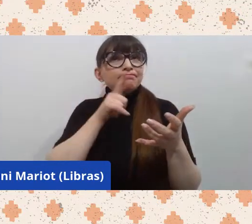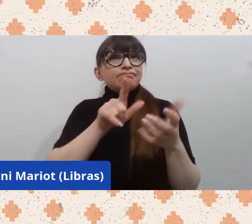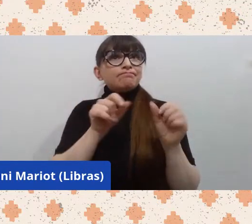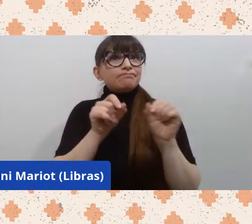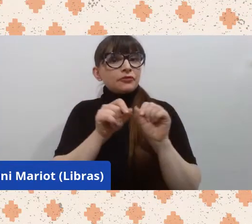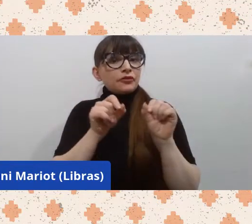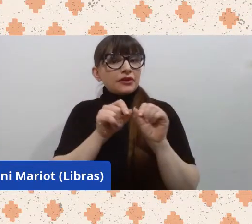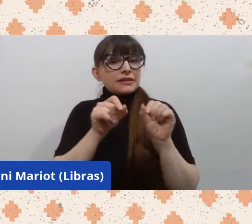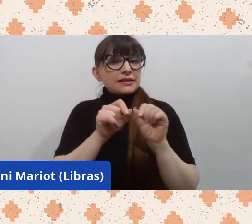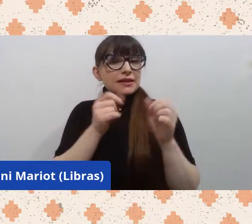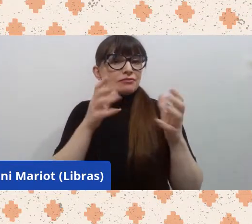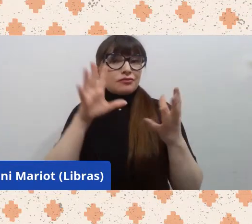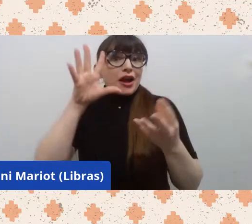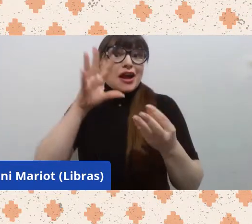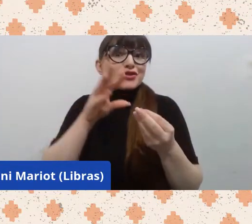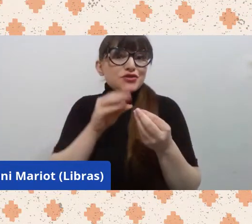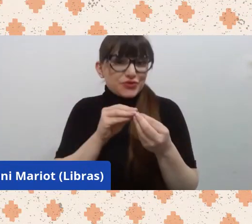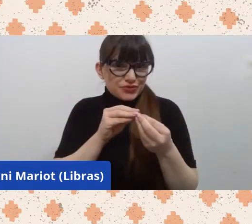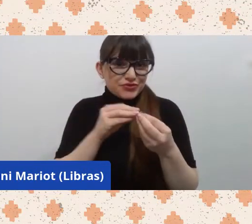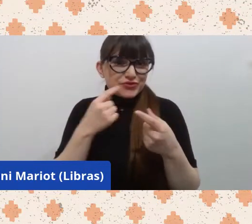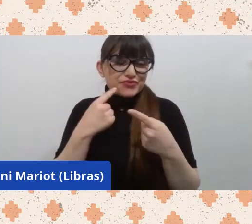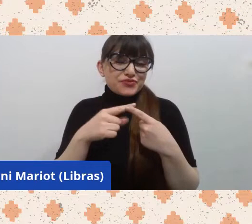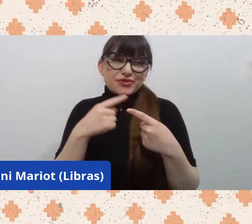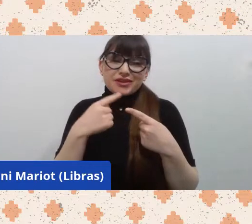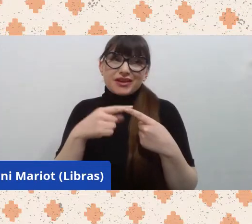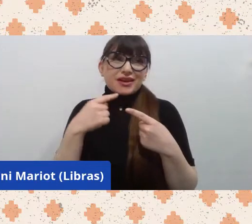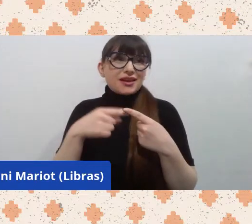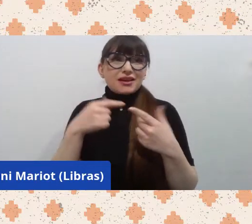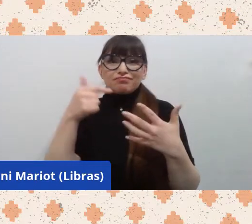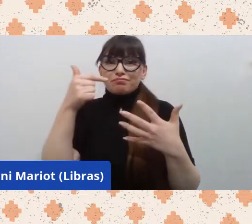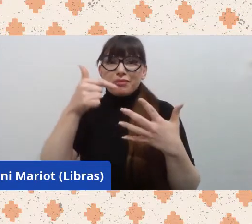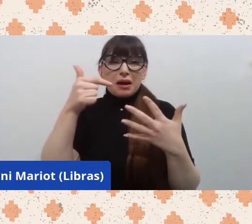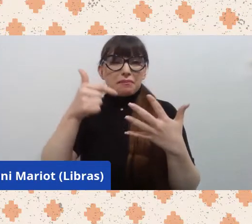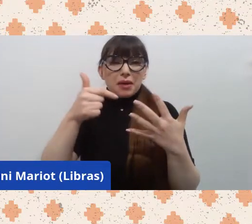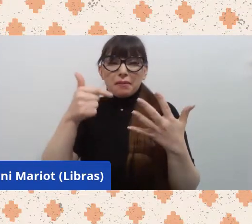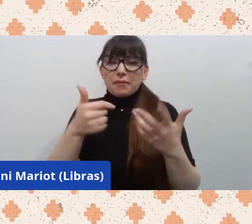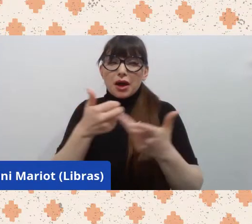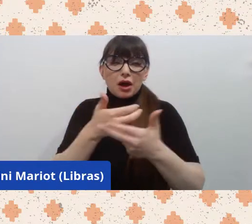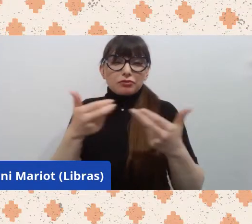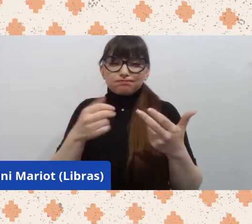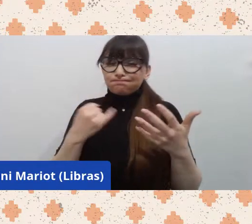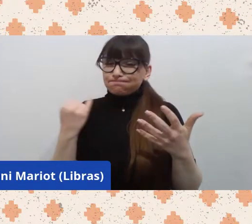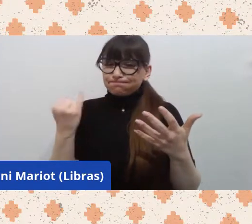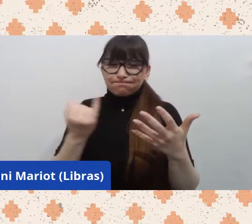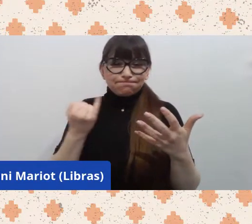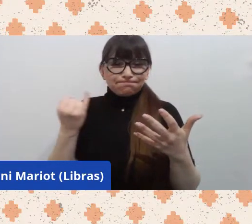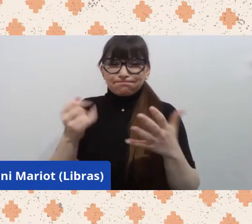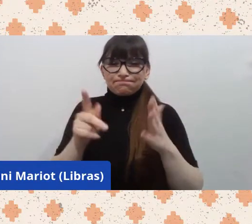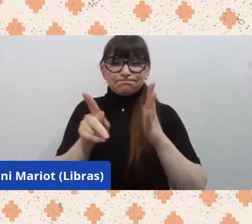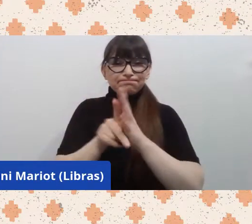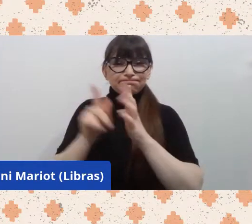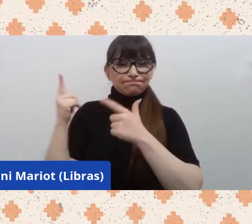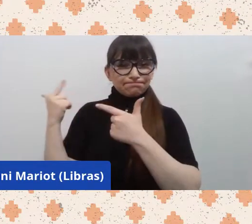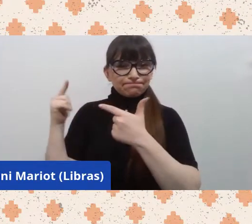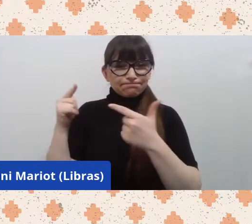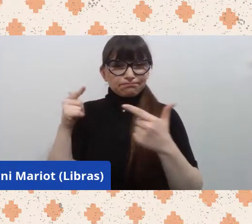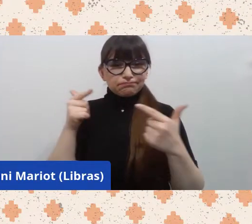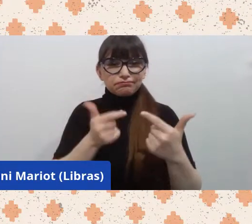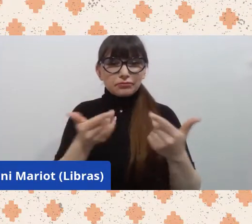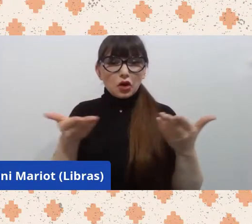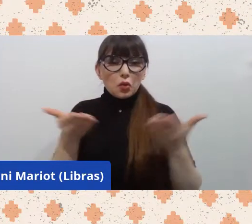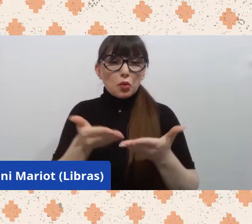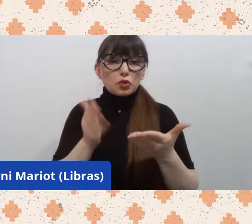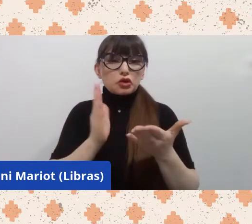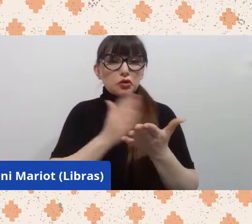uma síntese de tudo que ela falou, porque ela falou muitas questões interessantes sobre todo o percurso que eles passaram, desde